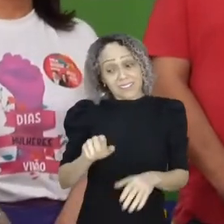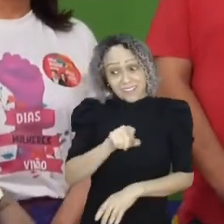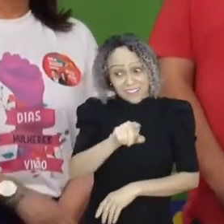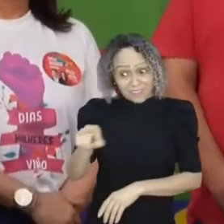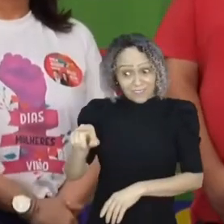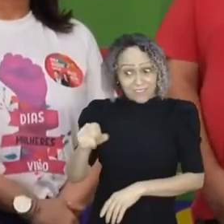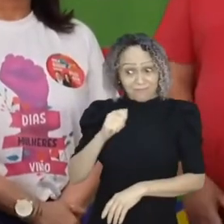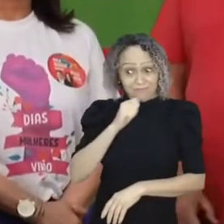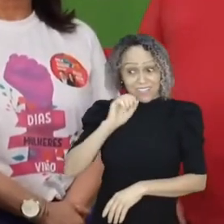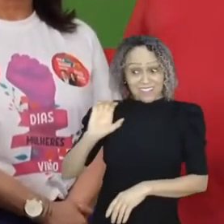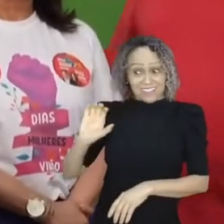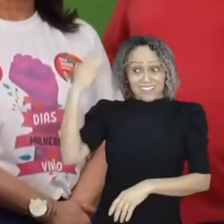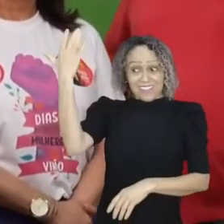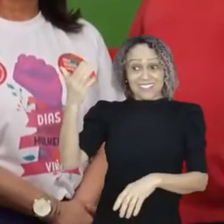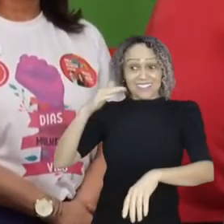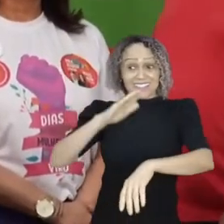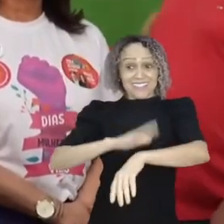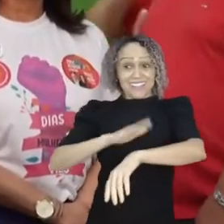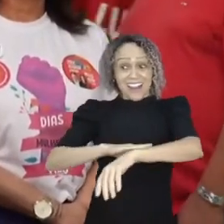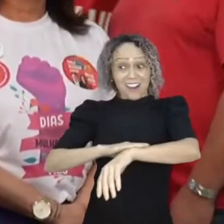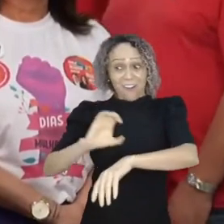obrigado, pessoal.